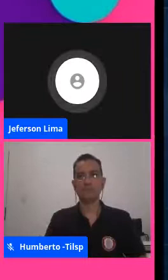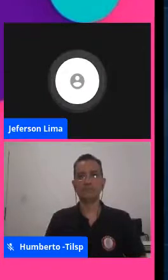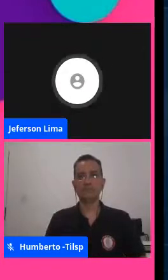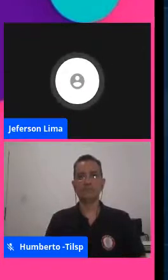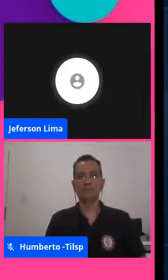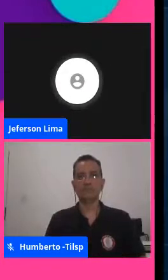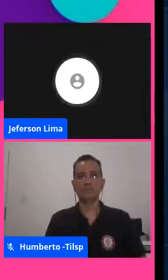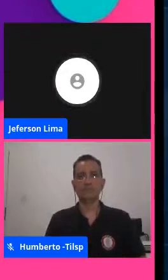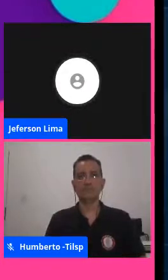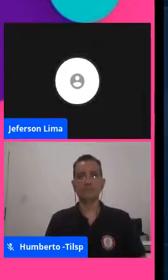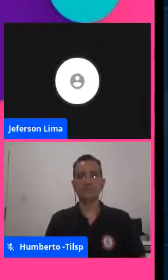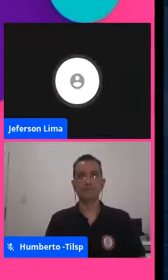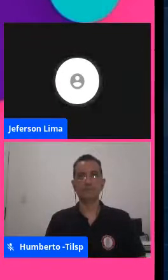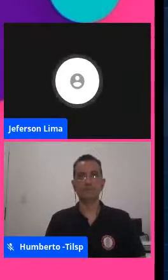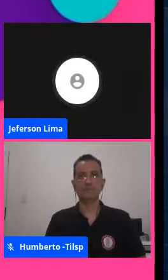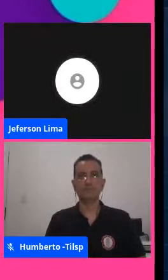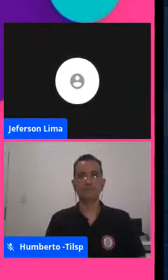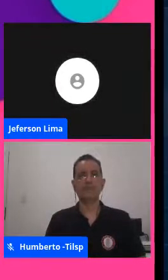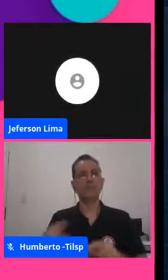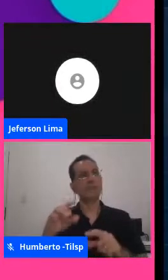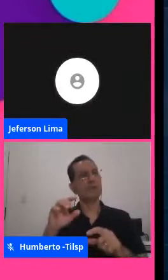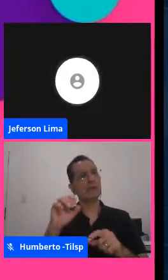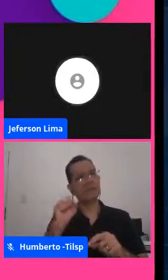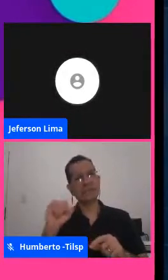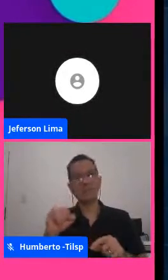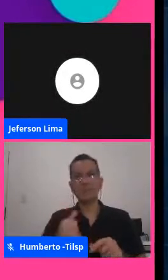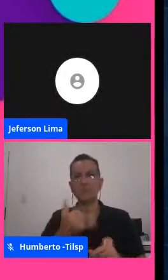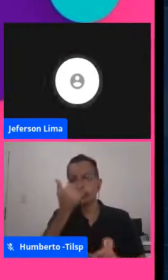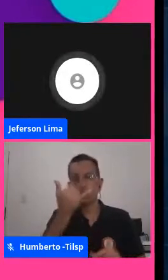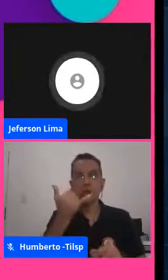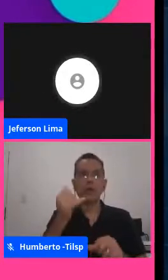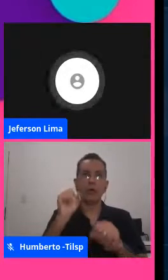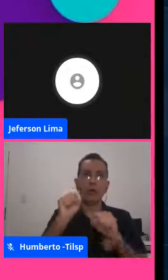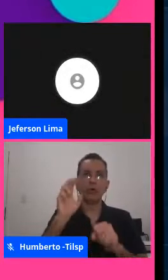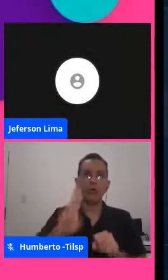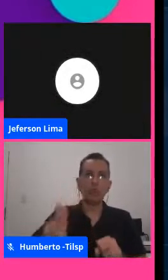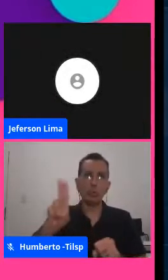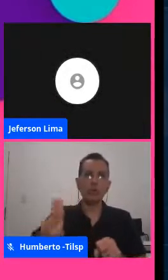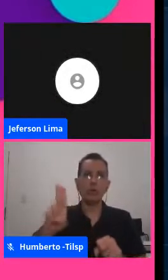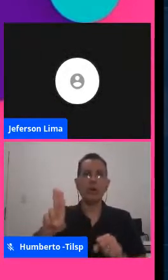Qualquer coisa eu uso a interface web e mostro pra vocês, não tem o menor problema. Era mais porque